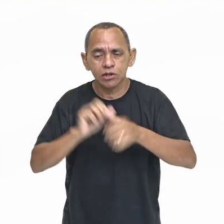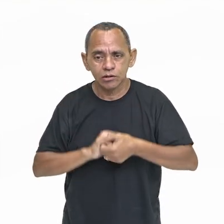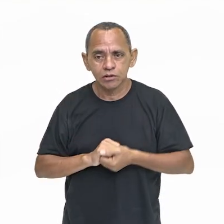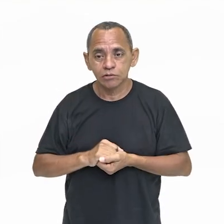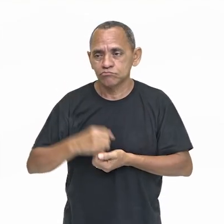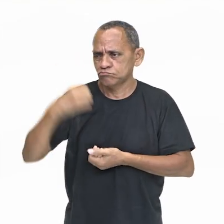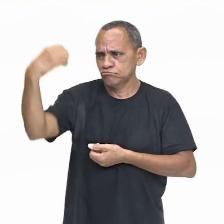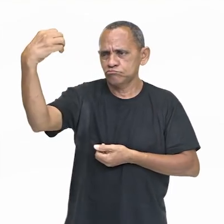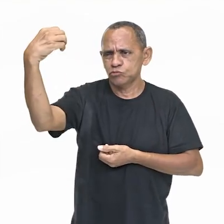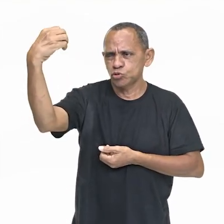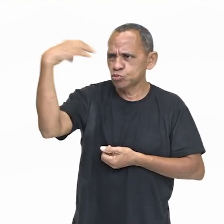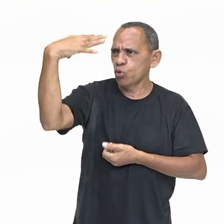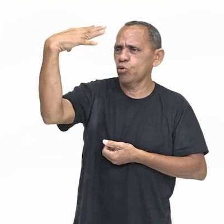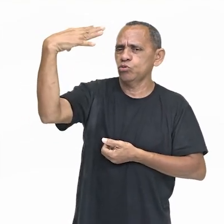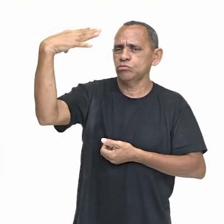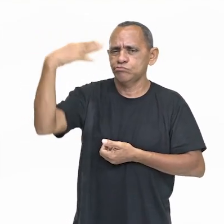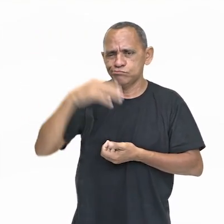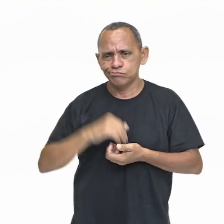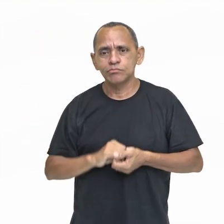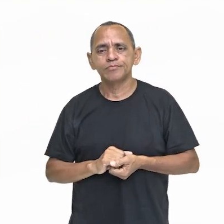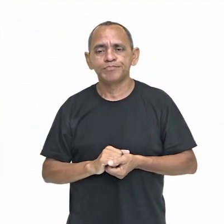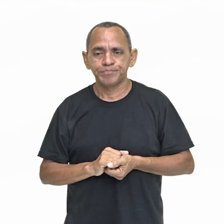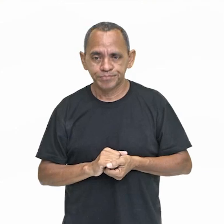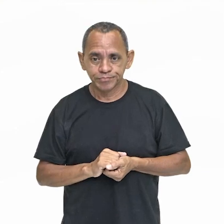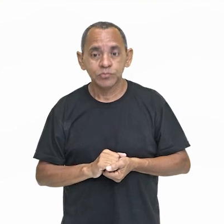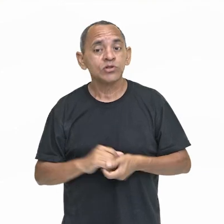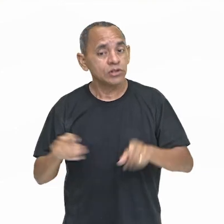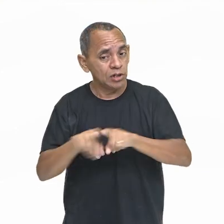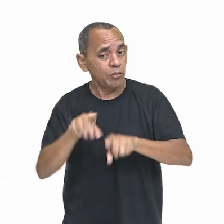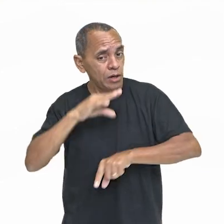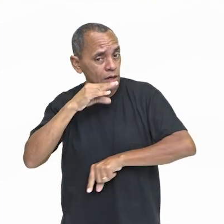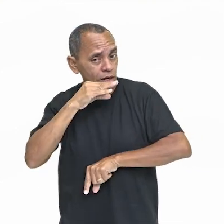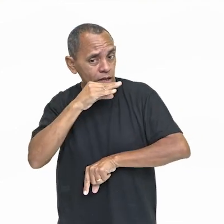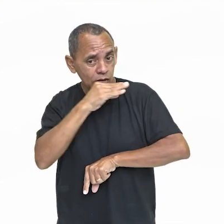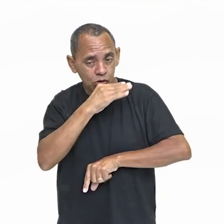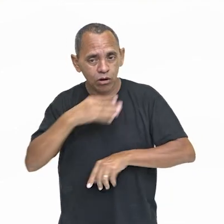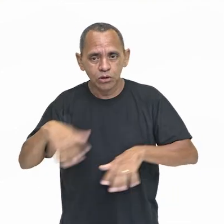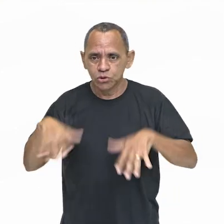forma de luz e de calor.